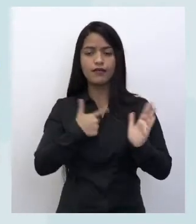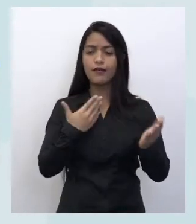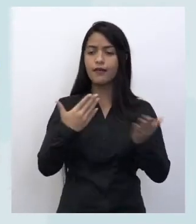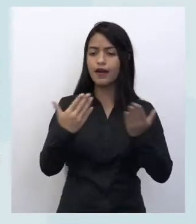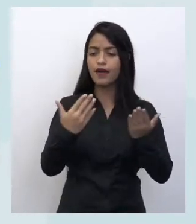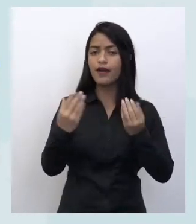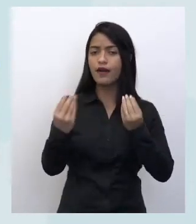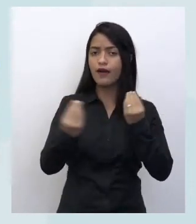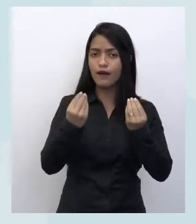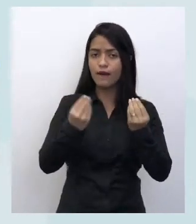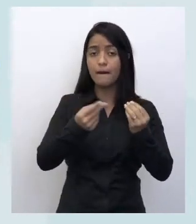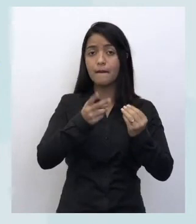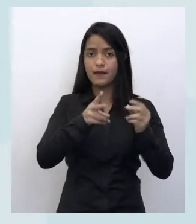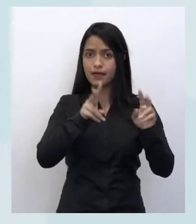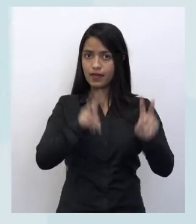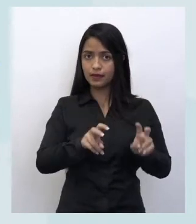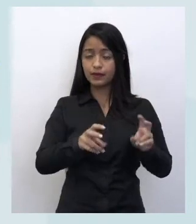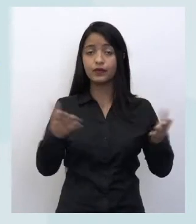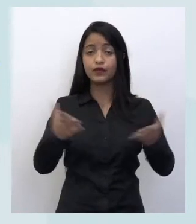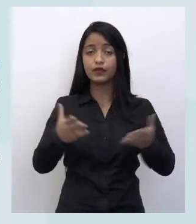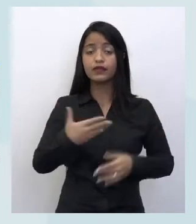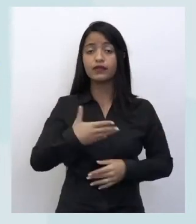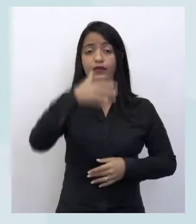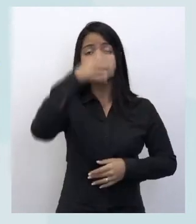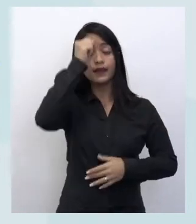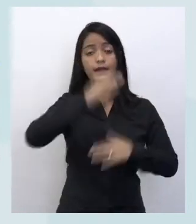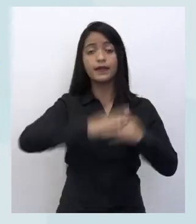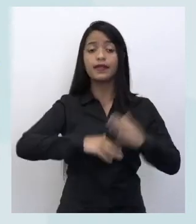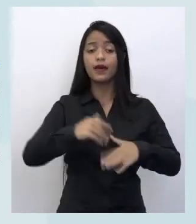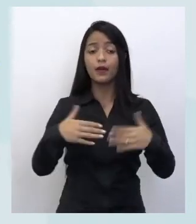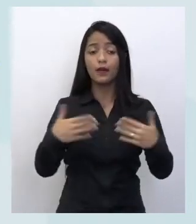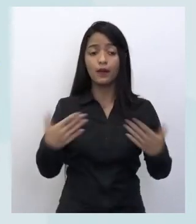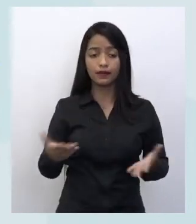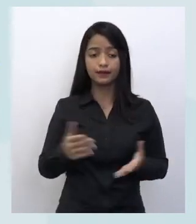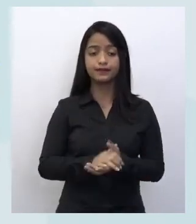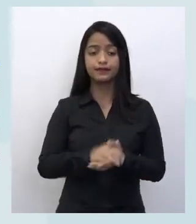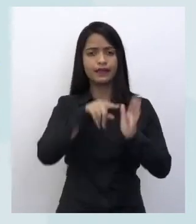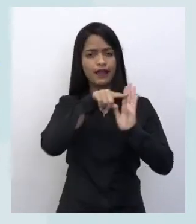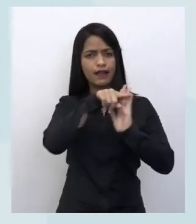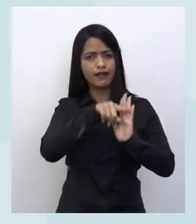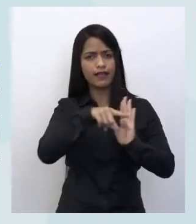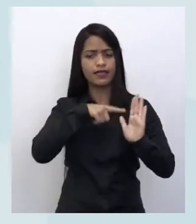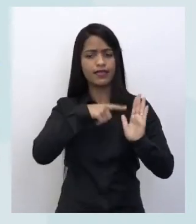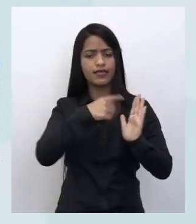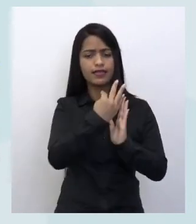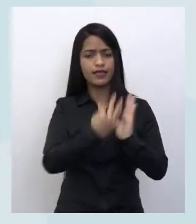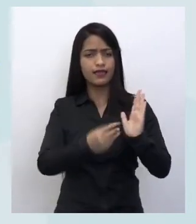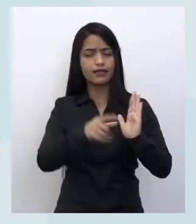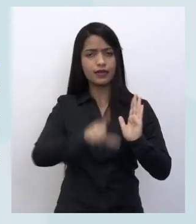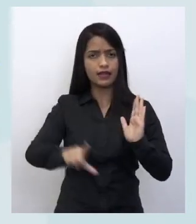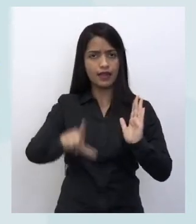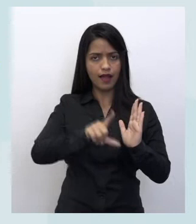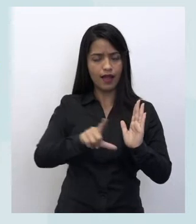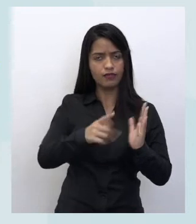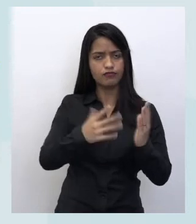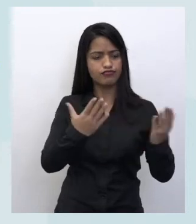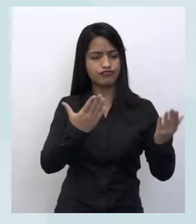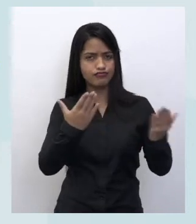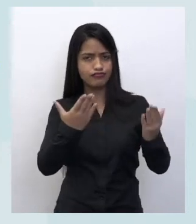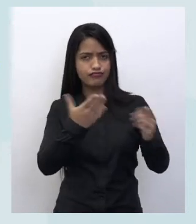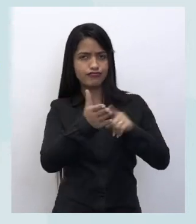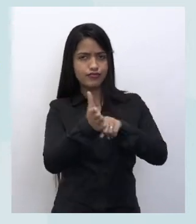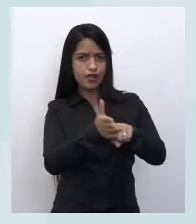tema. A habilidade que vamos acionar é analisar entre os textos literários e entre estes e